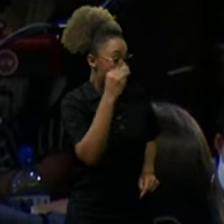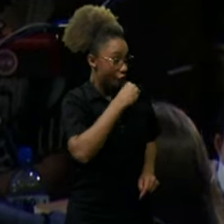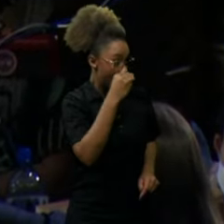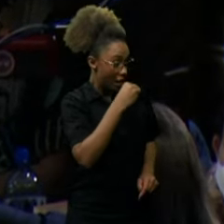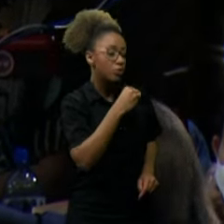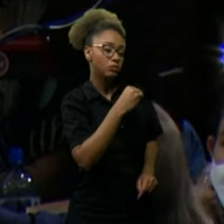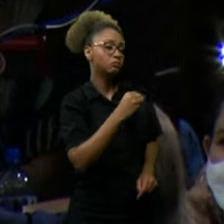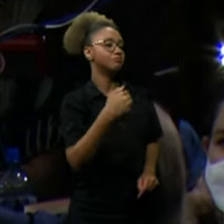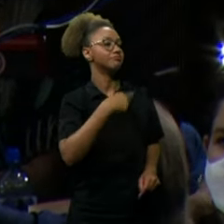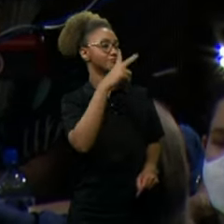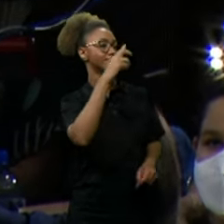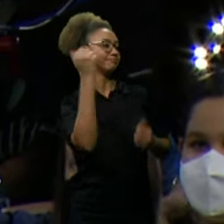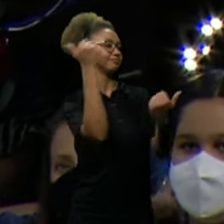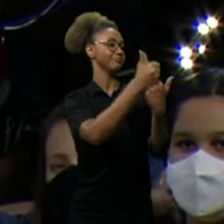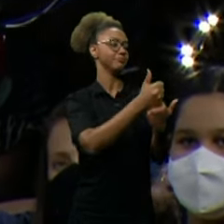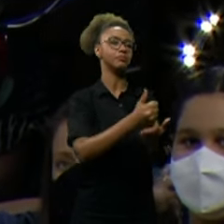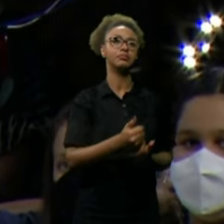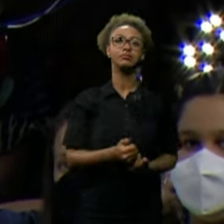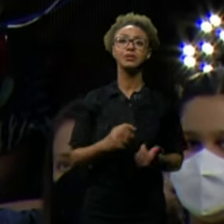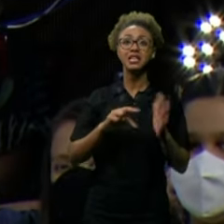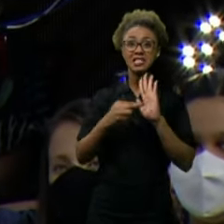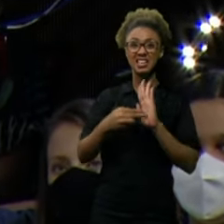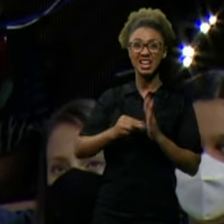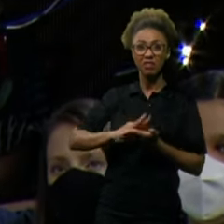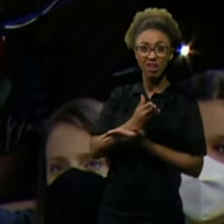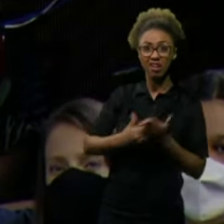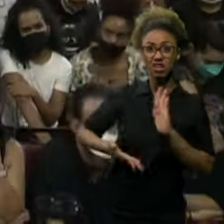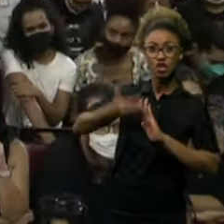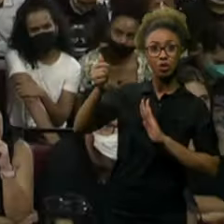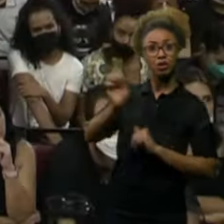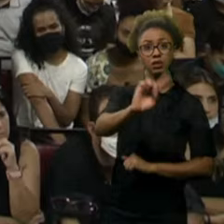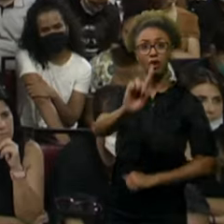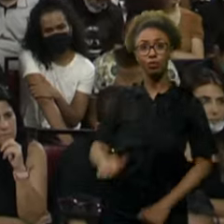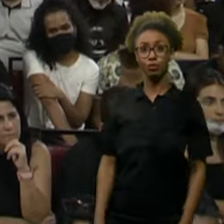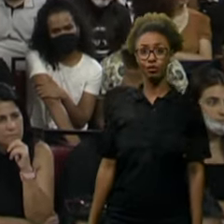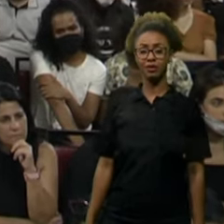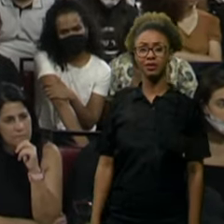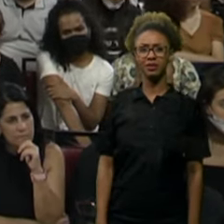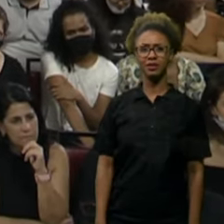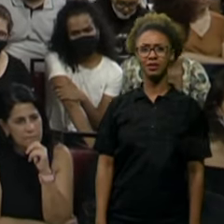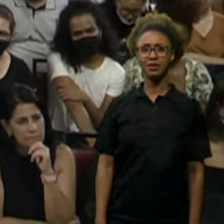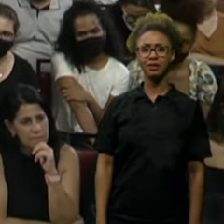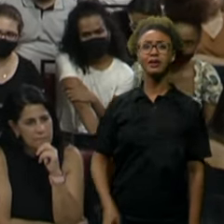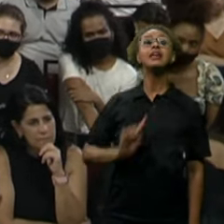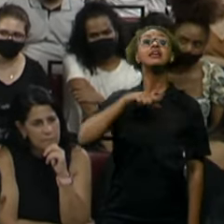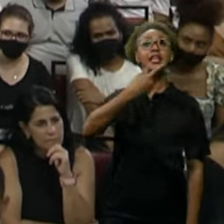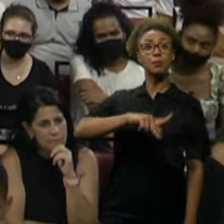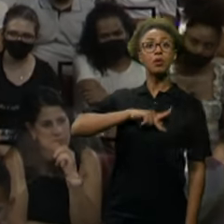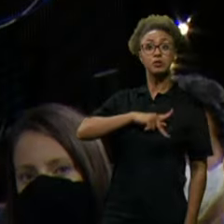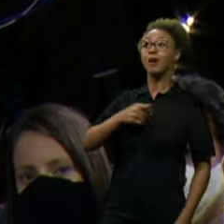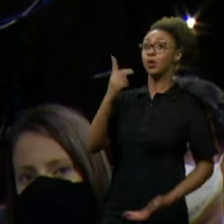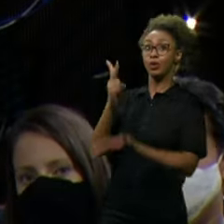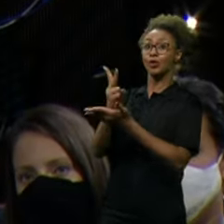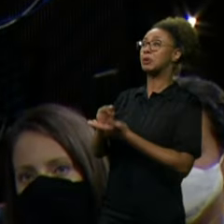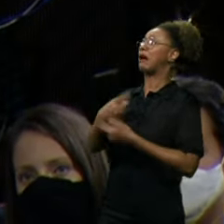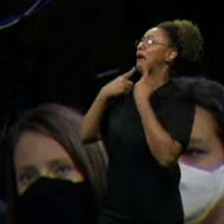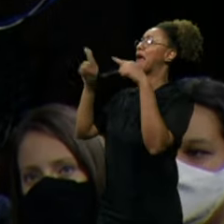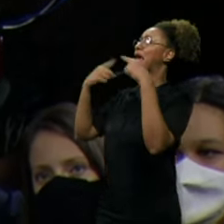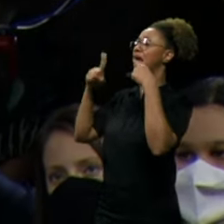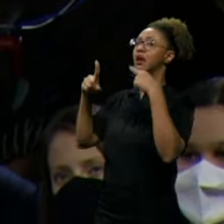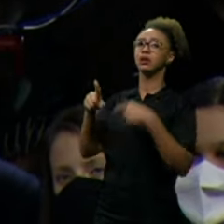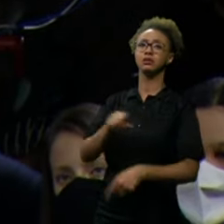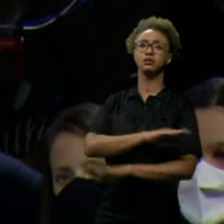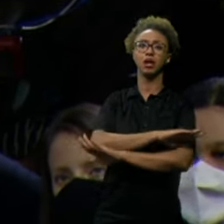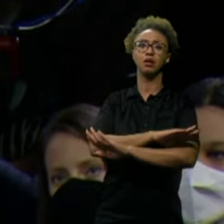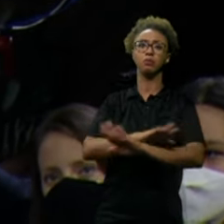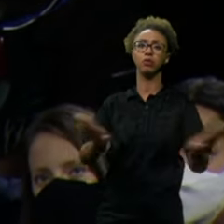sua fraqueza então Responda para mim Deus tirou o espinho Deus te deu o espinho Quando é que você vai Paulo falando com Deus de novo eu